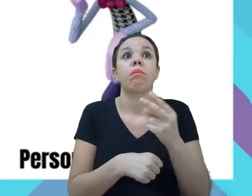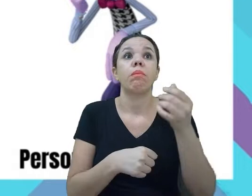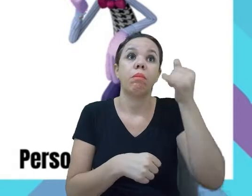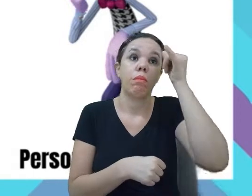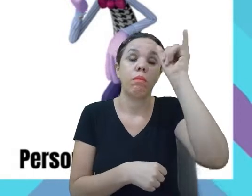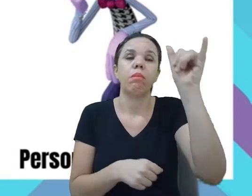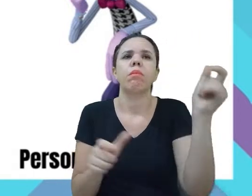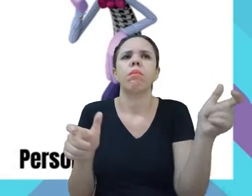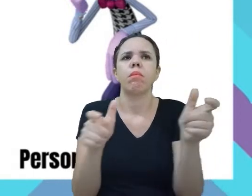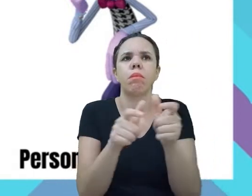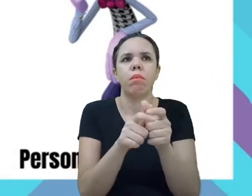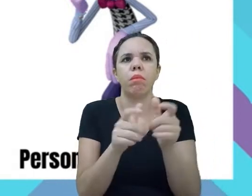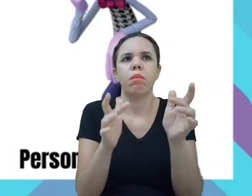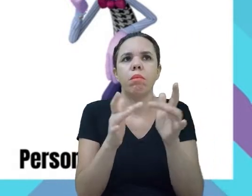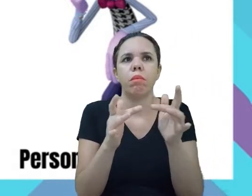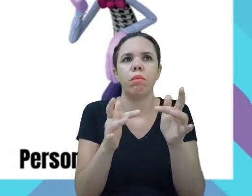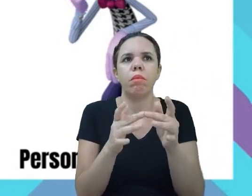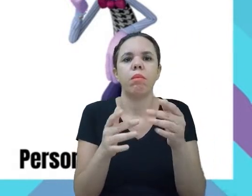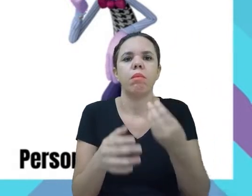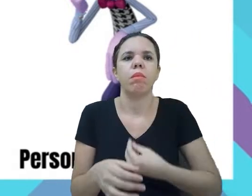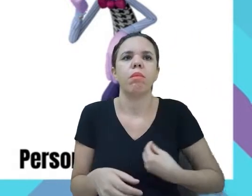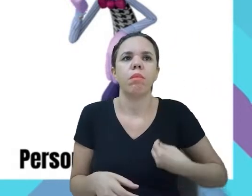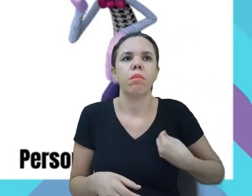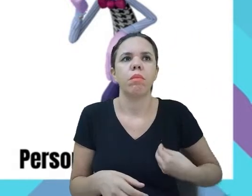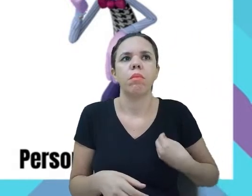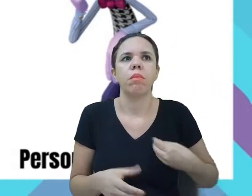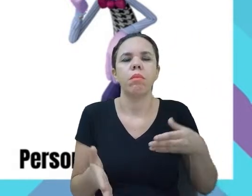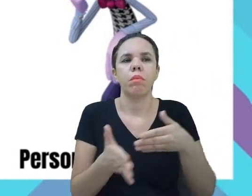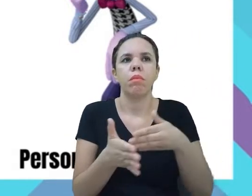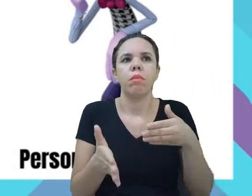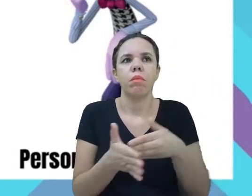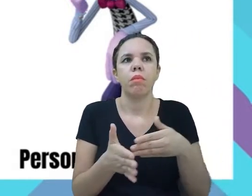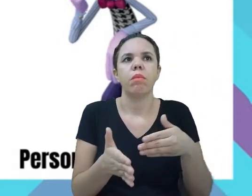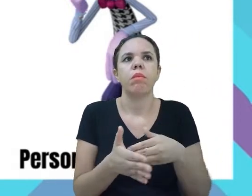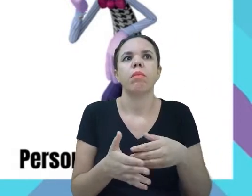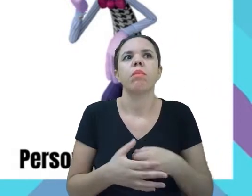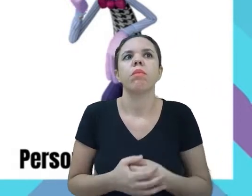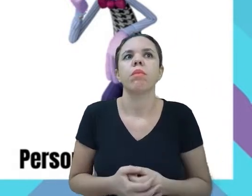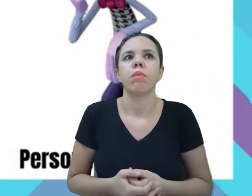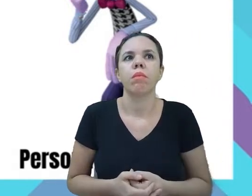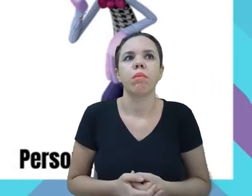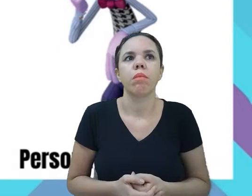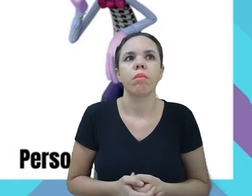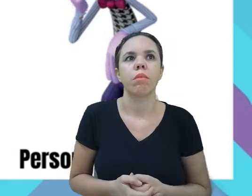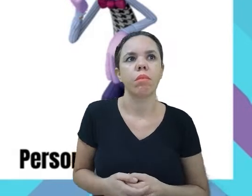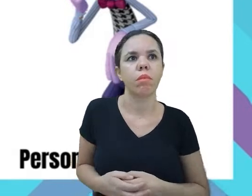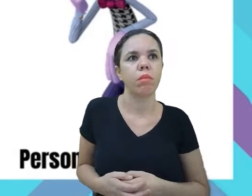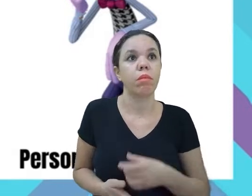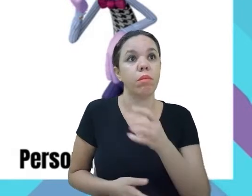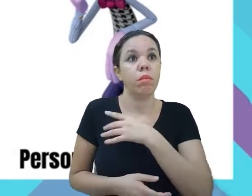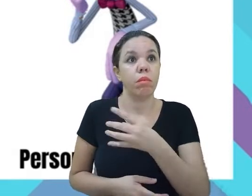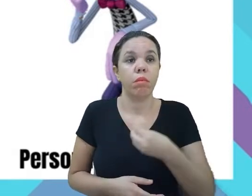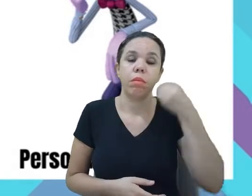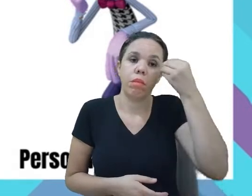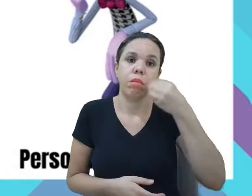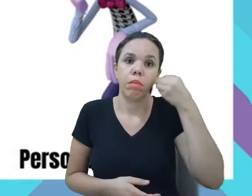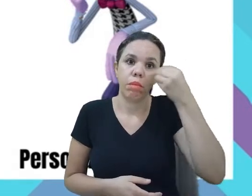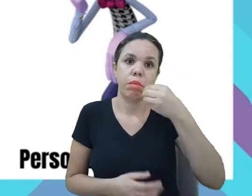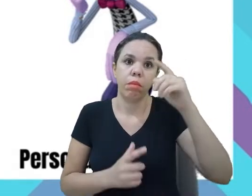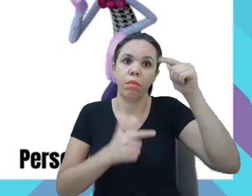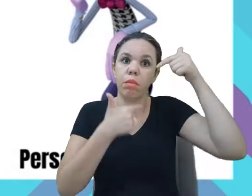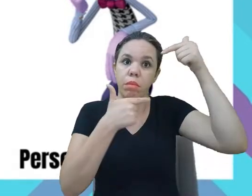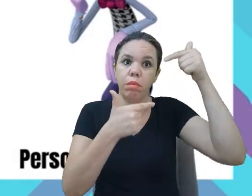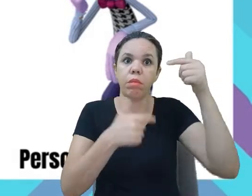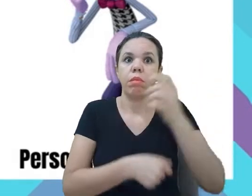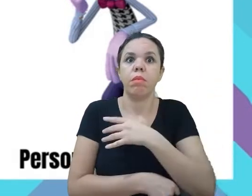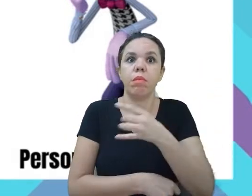guarda desse terror, reduzindo as dimensões do seu meio ambiente e restringindo as suas atividades. Esse medo